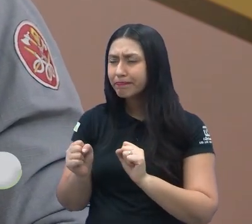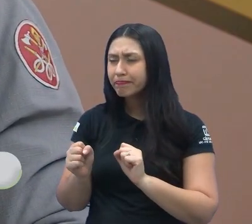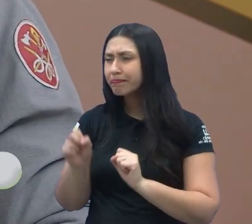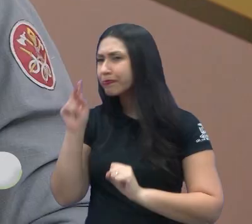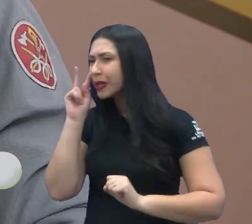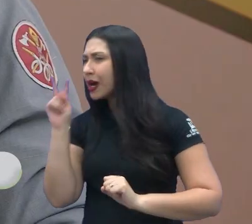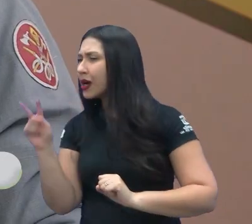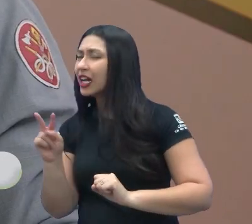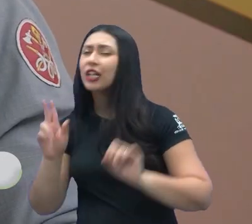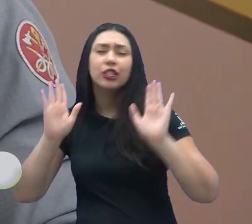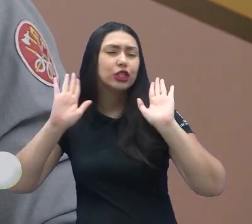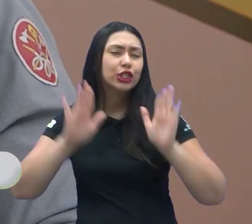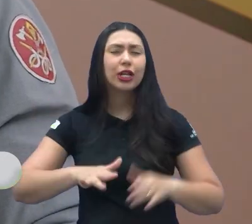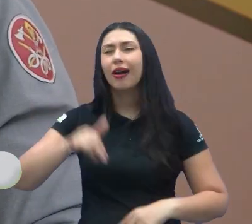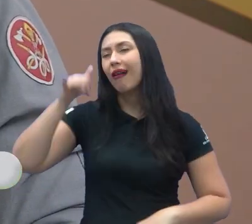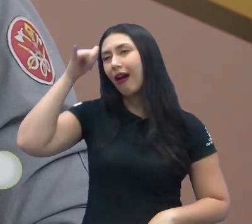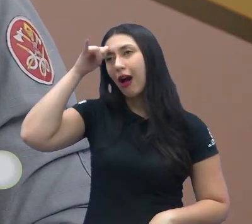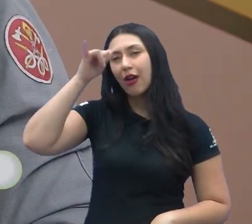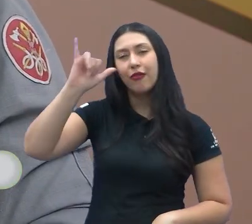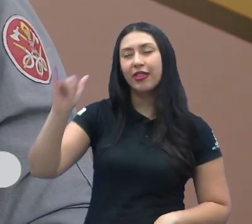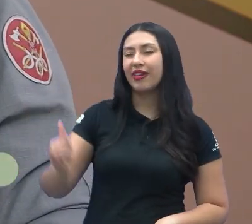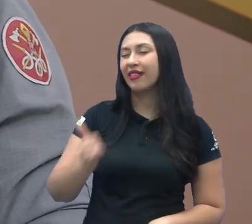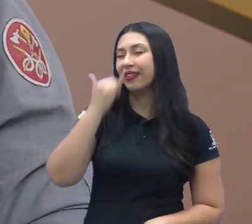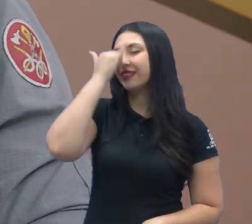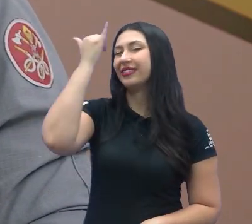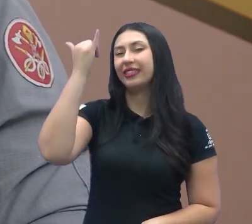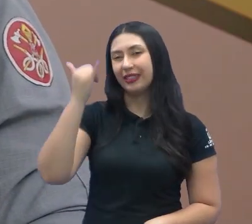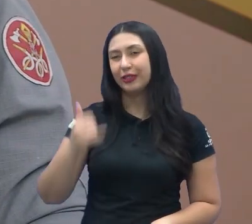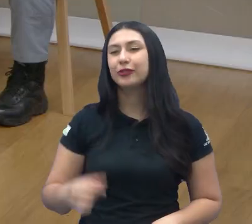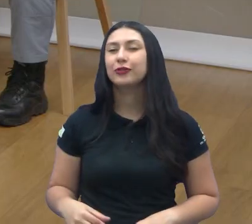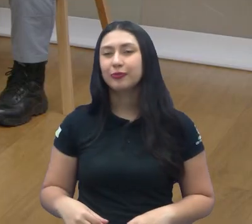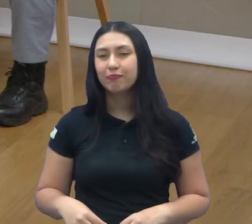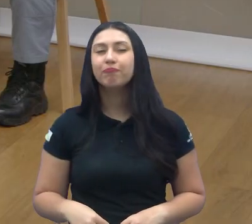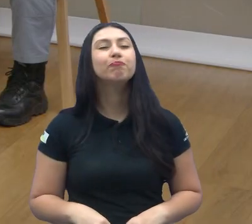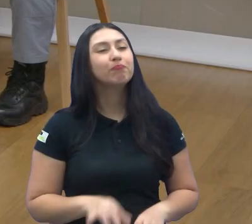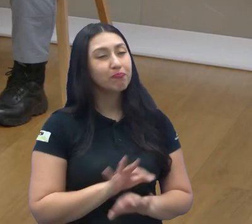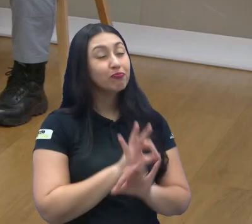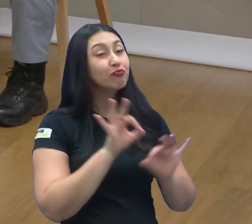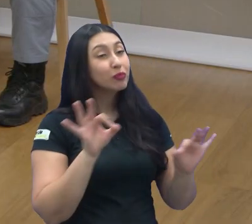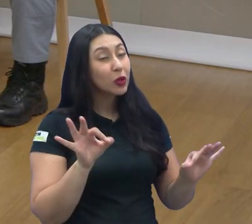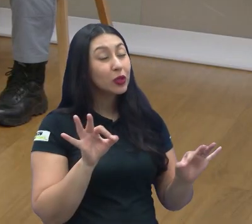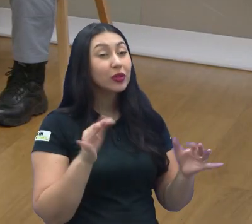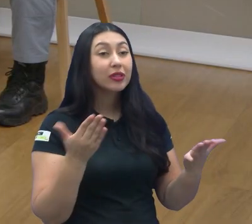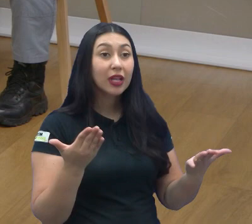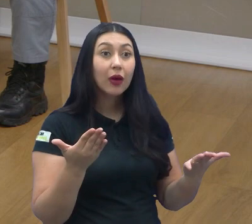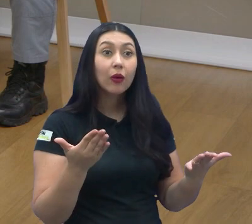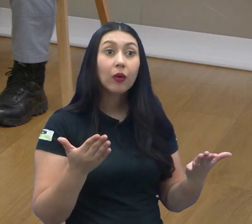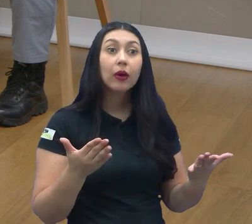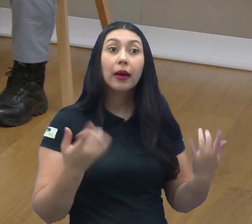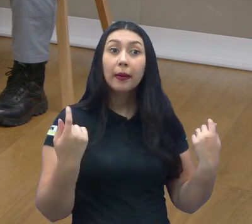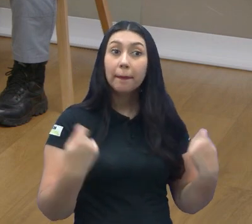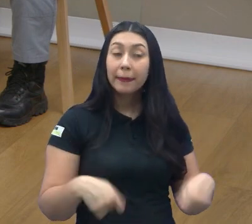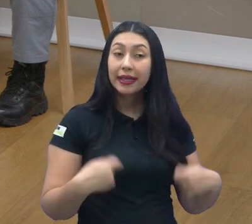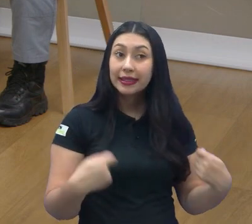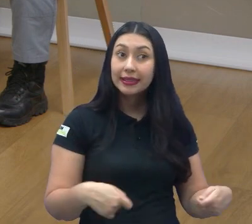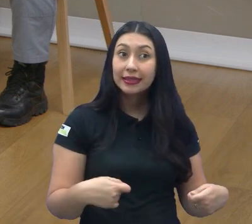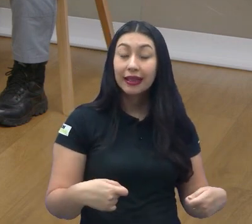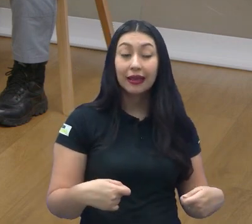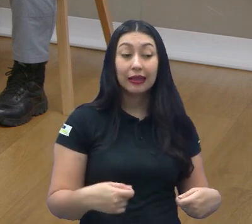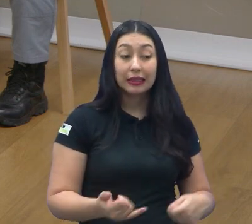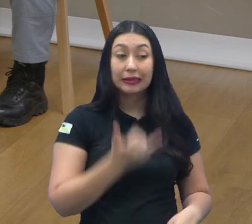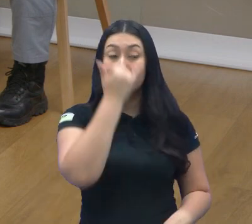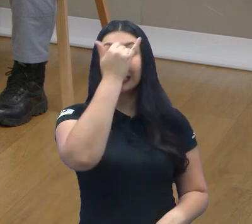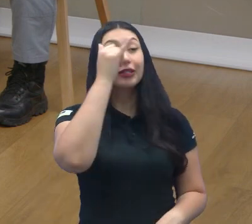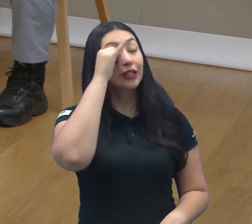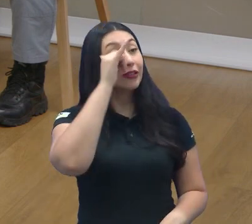vai evitar muitos acidentes indesejáveis. Ótimo. A ideia é que realmente esses acidentes indesejáveis não